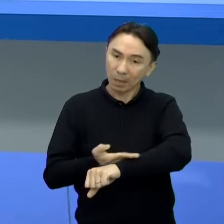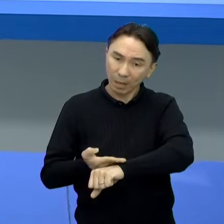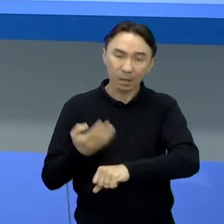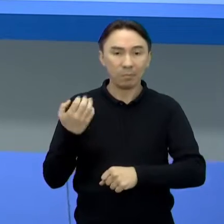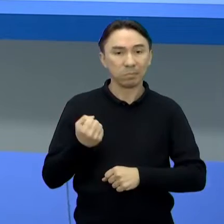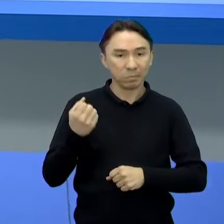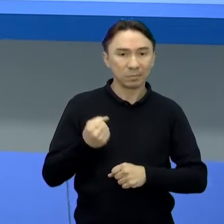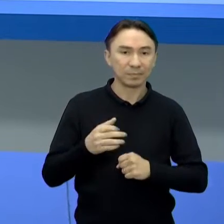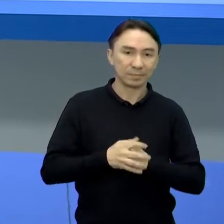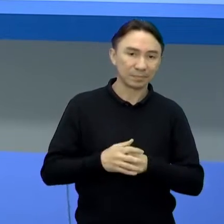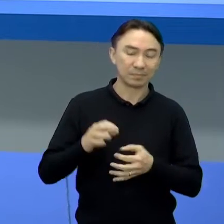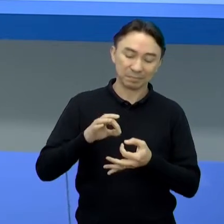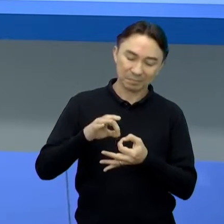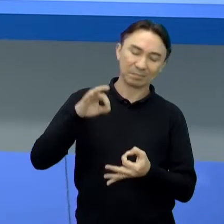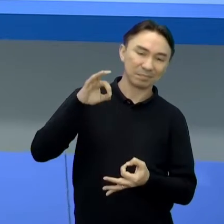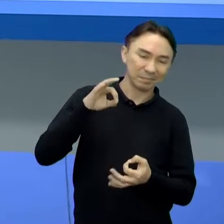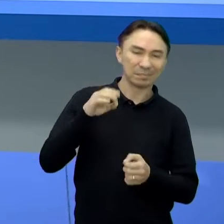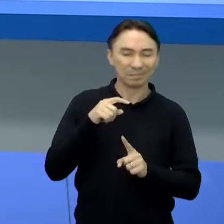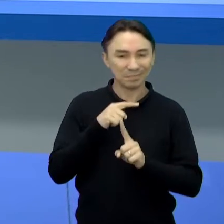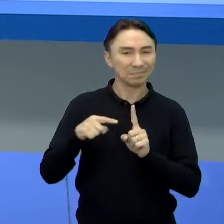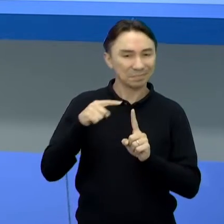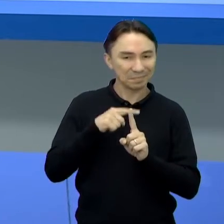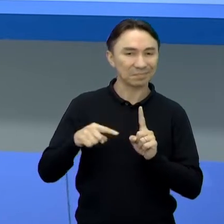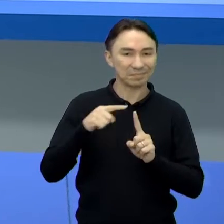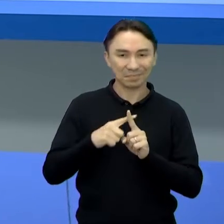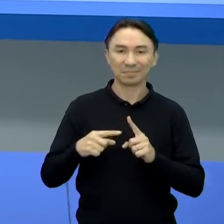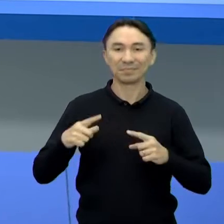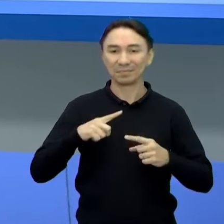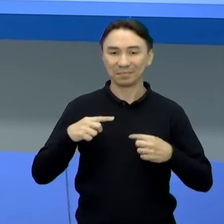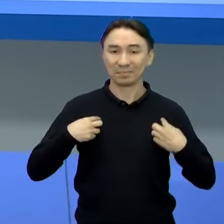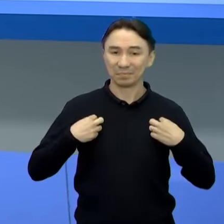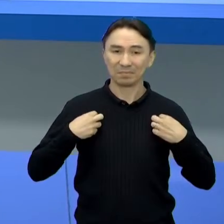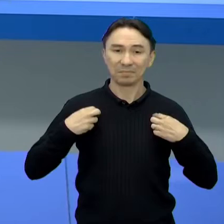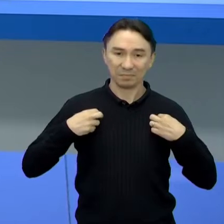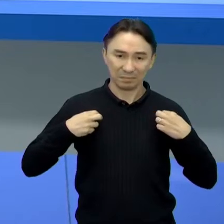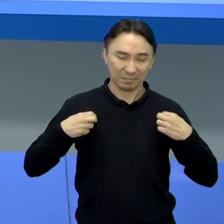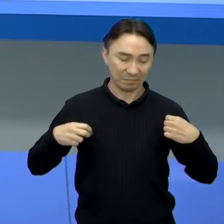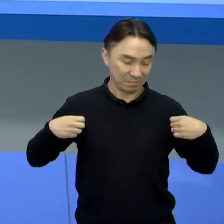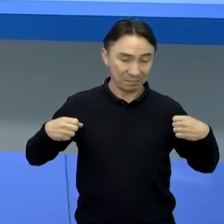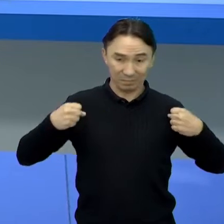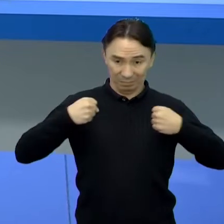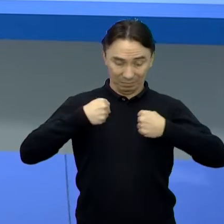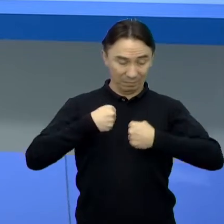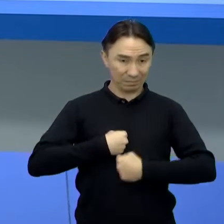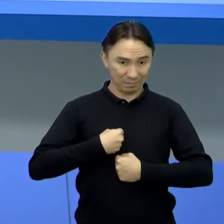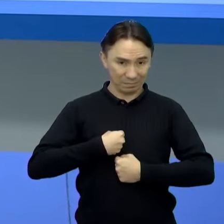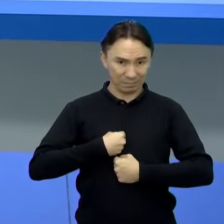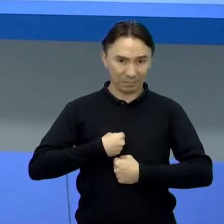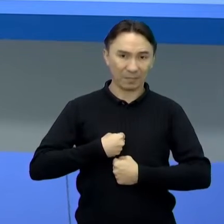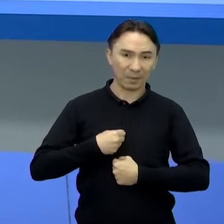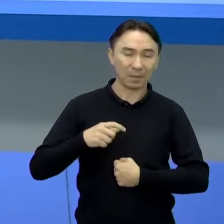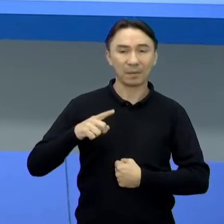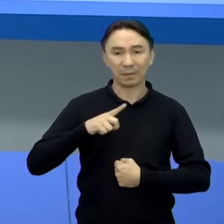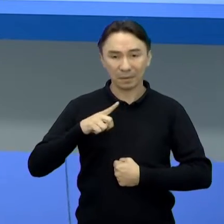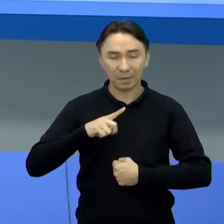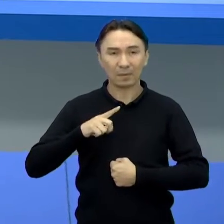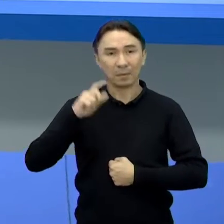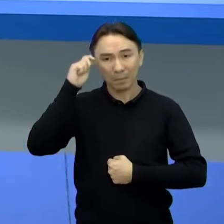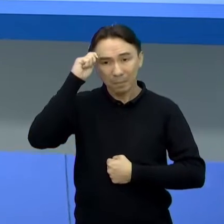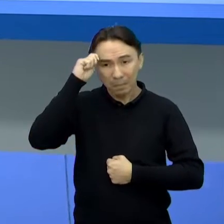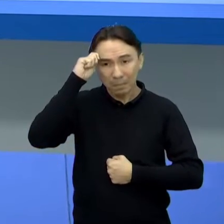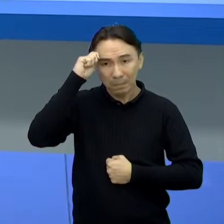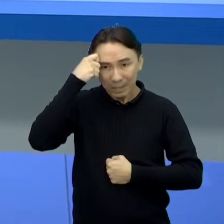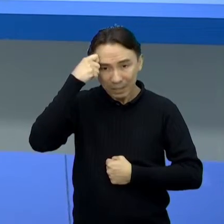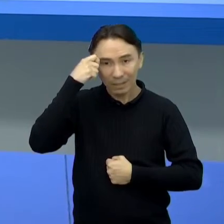bastante modesta. Estou vestindo uma blusa de moletom preta, né? Uma blusa de lã também,